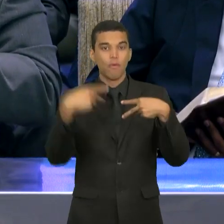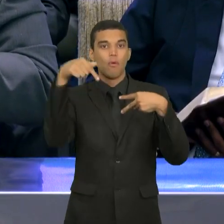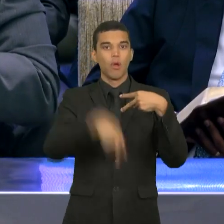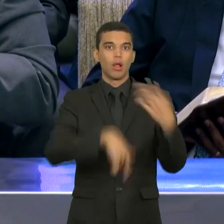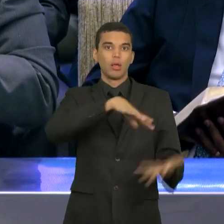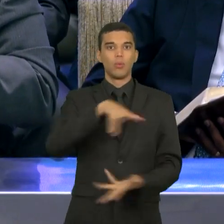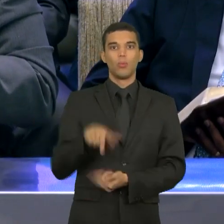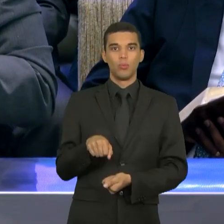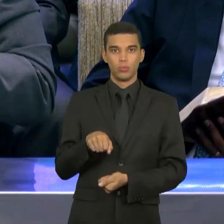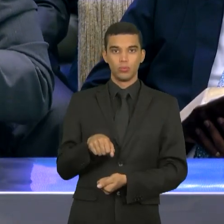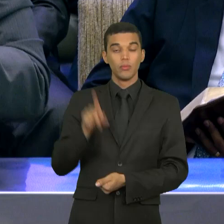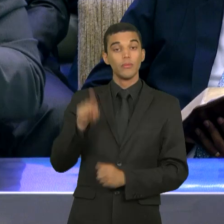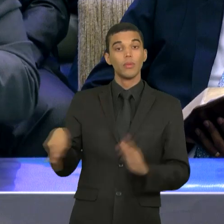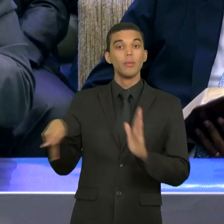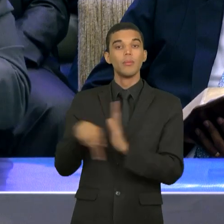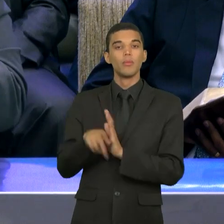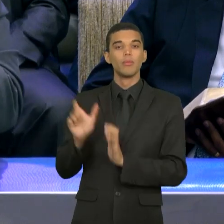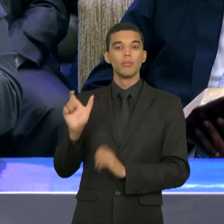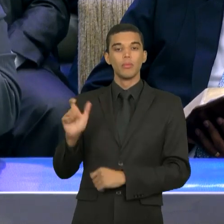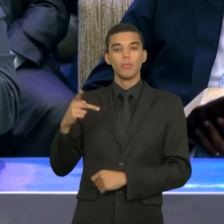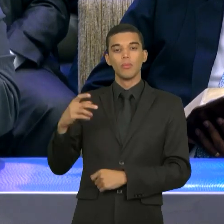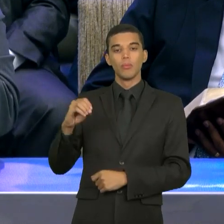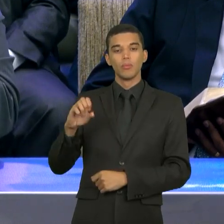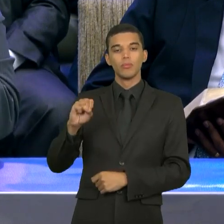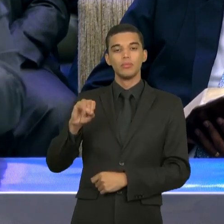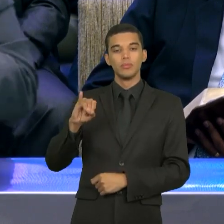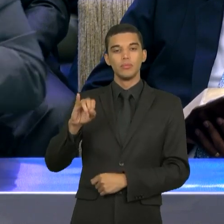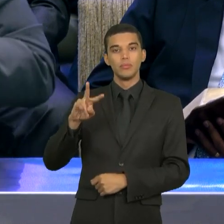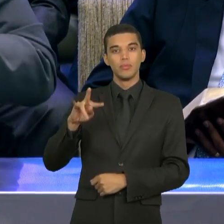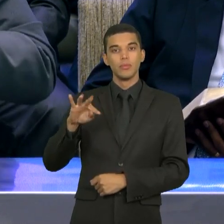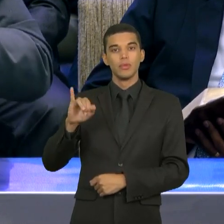do positivismo que se chama progressismo